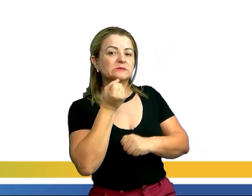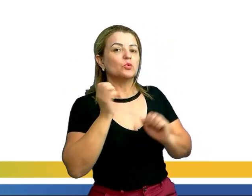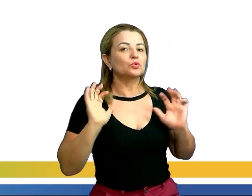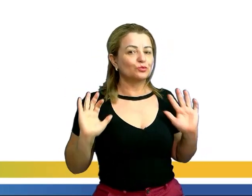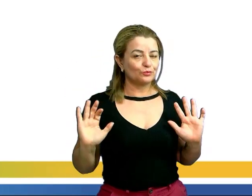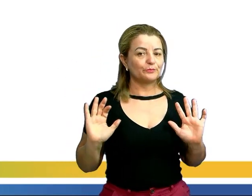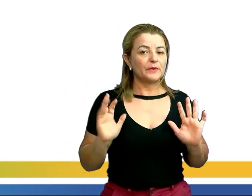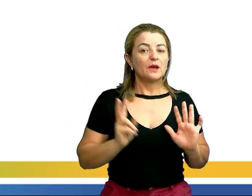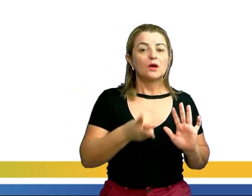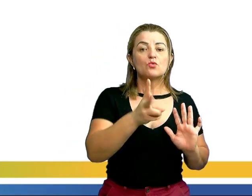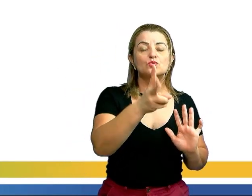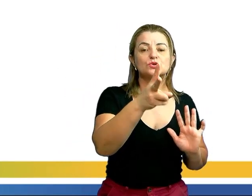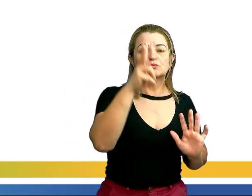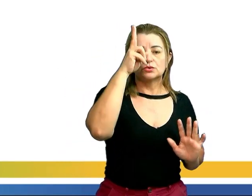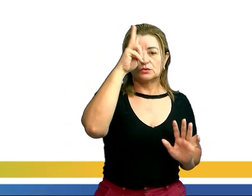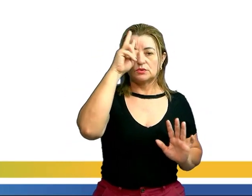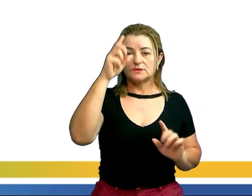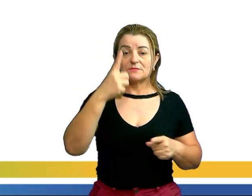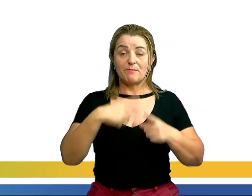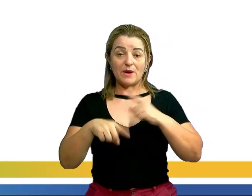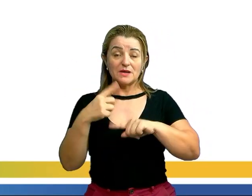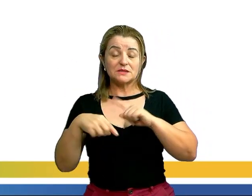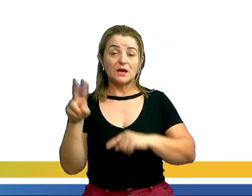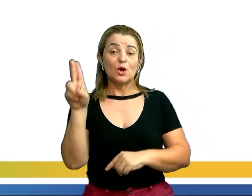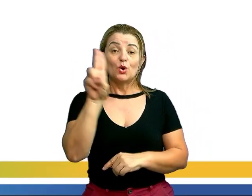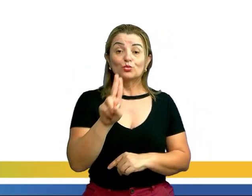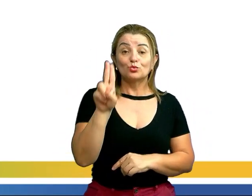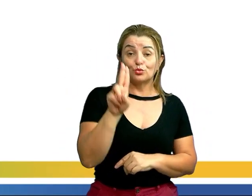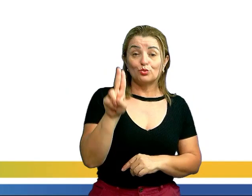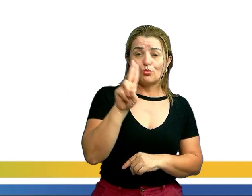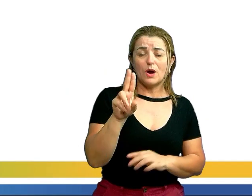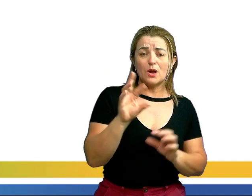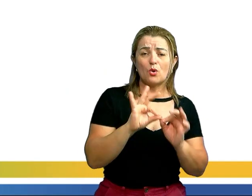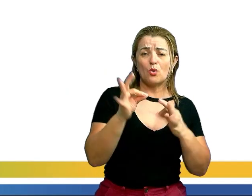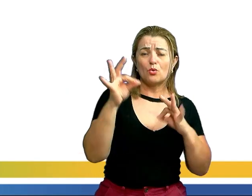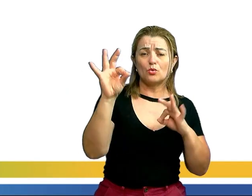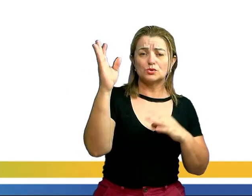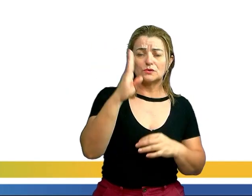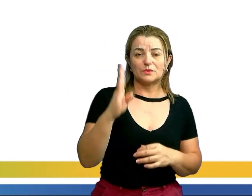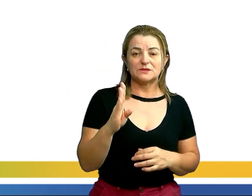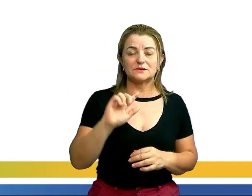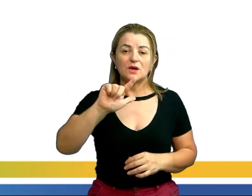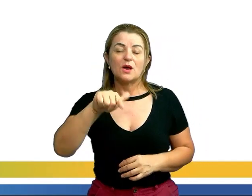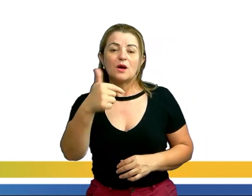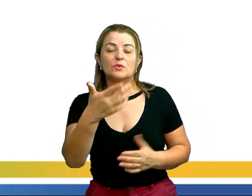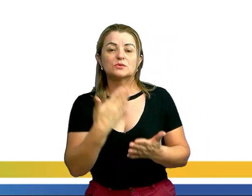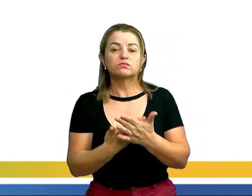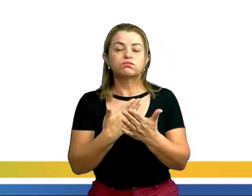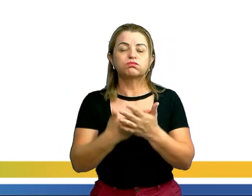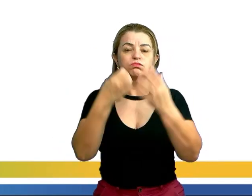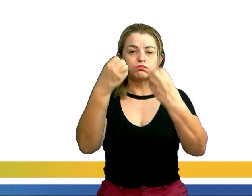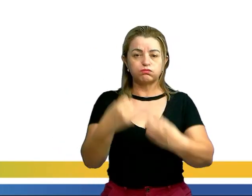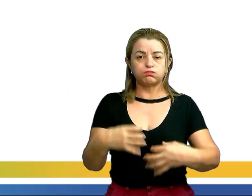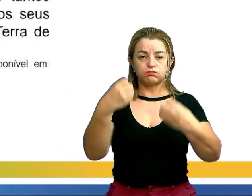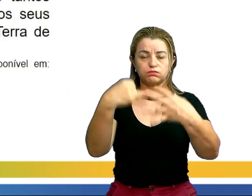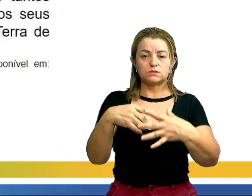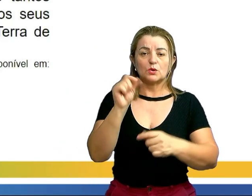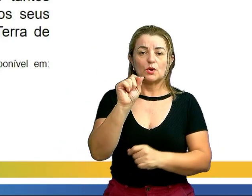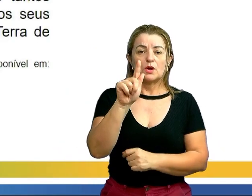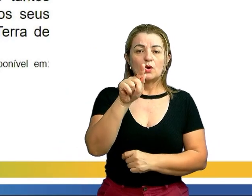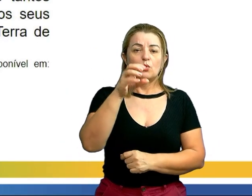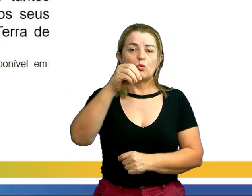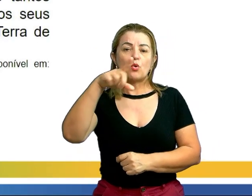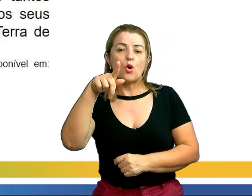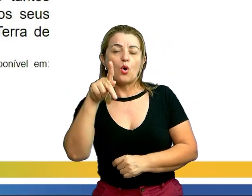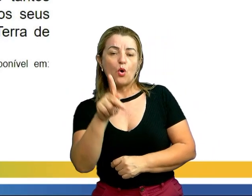sua história. Mas lá no Uruguai, bem longe do Brasil. E a nossa próxima aula nós vamos falar mais sobre esse golpe. Então